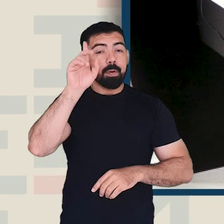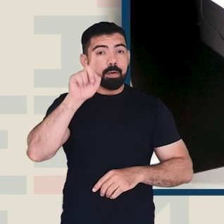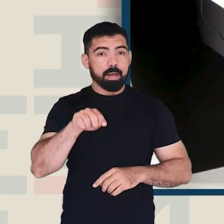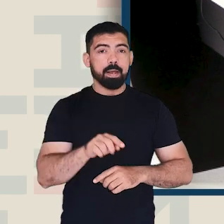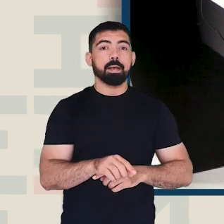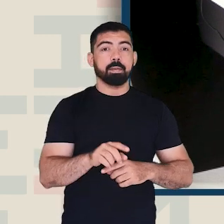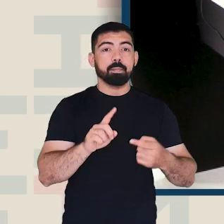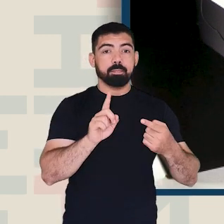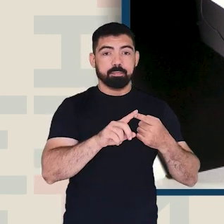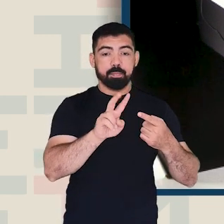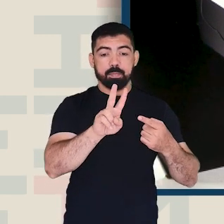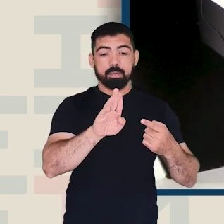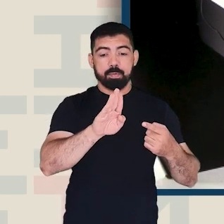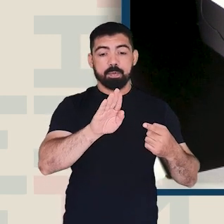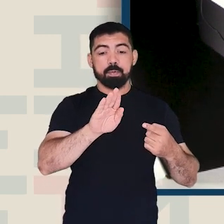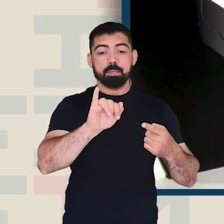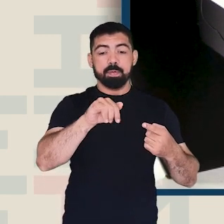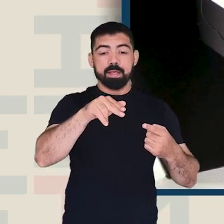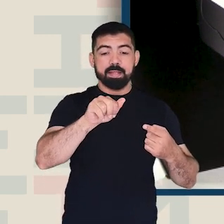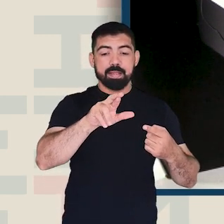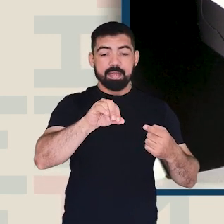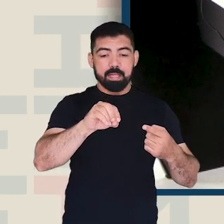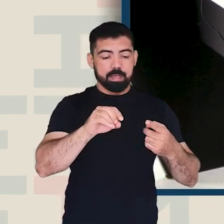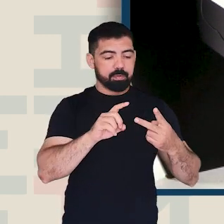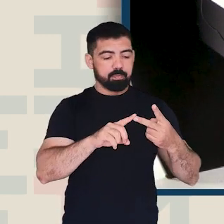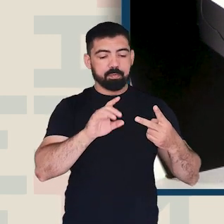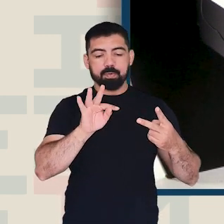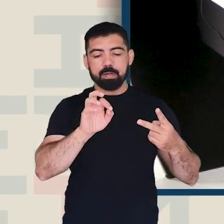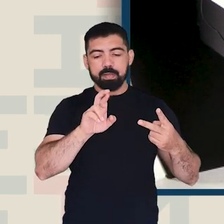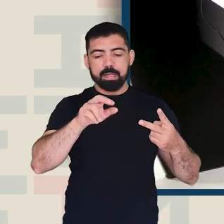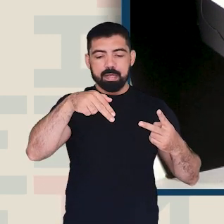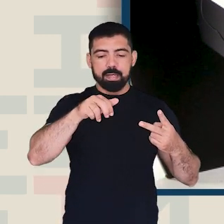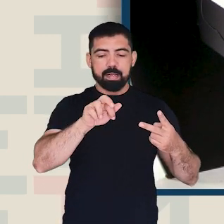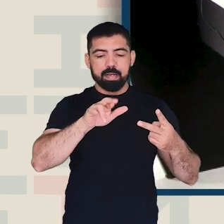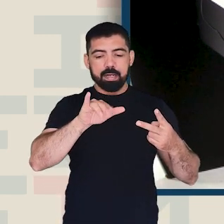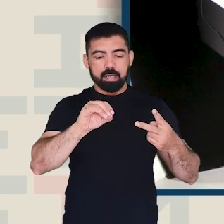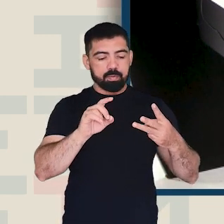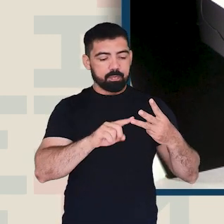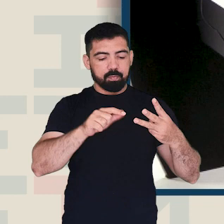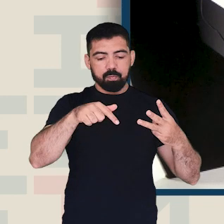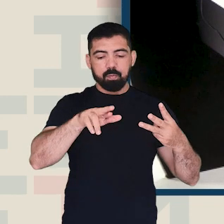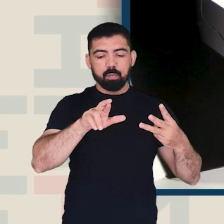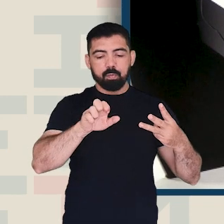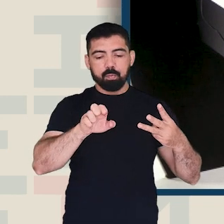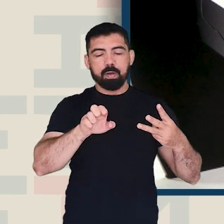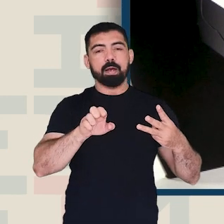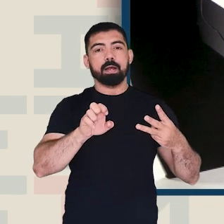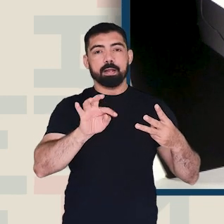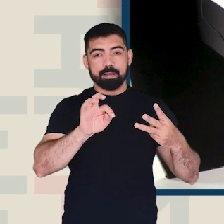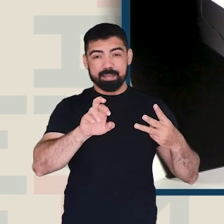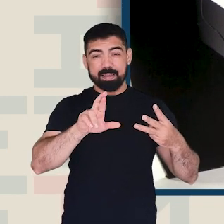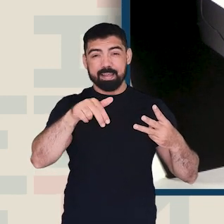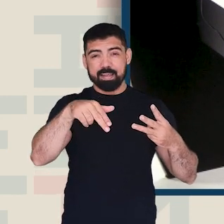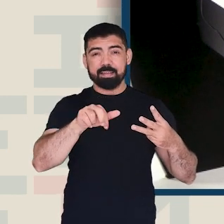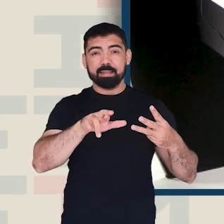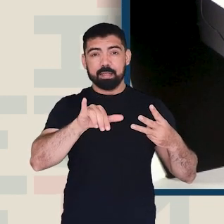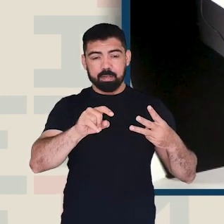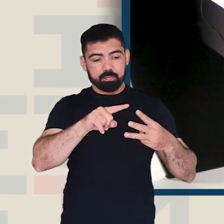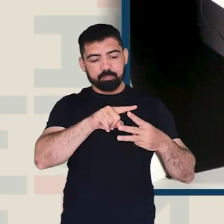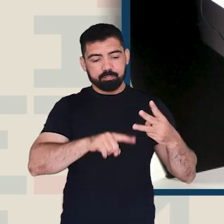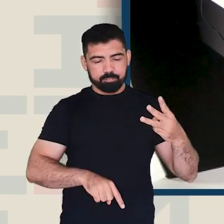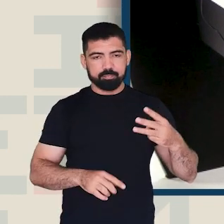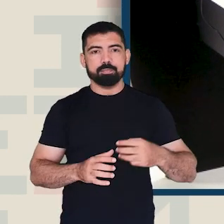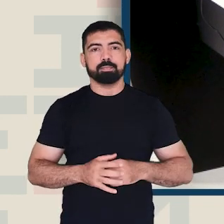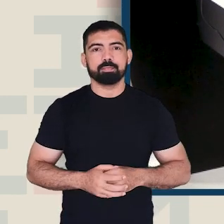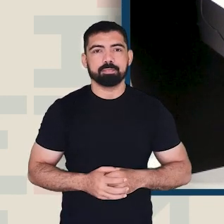O binário, binário é bom, né? Binário, ternário e quaternário. Então, por exemplo, se eu junto um binário com um ternário, eu tenho um compasso de 5 tempos.